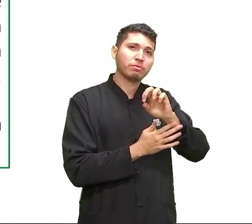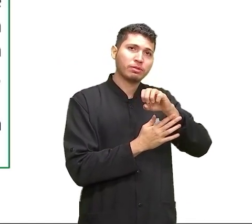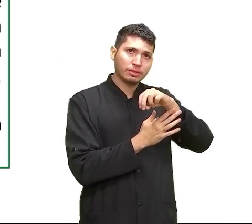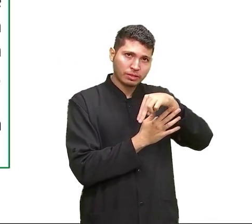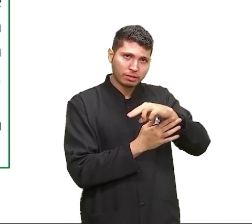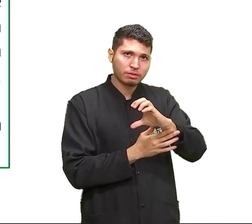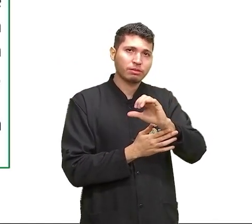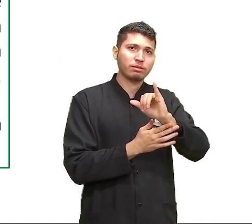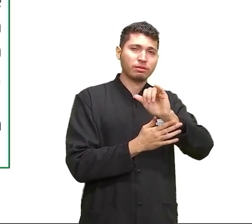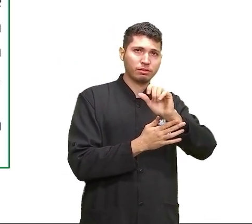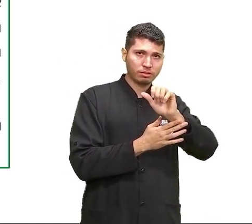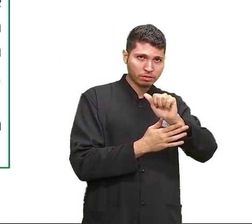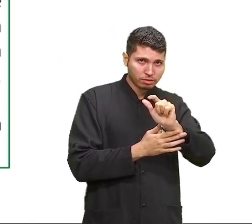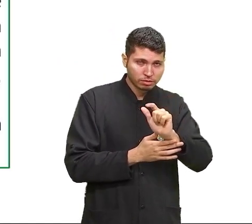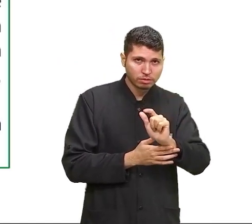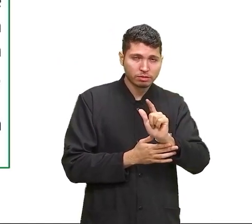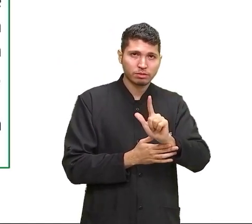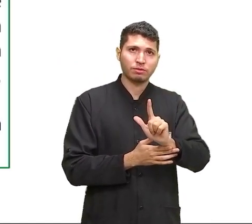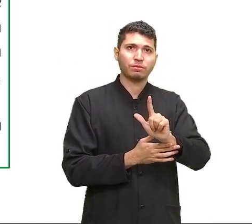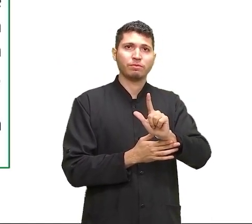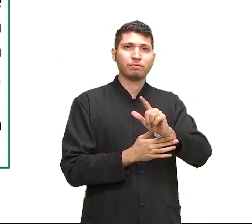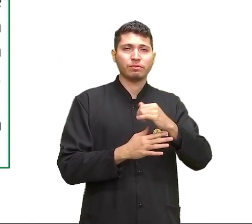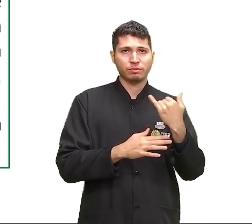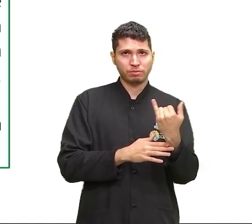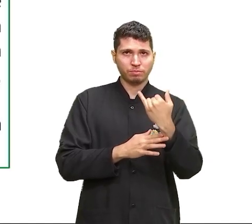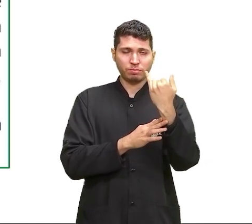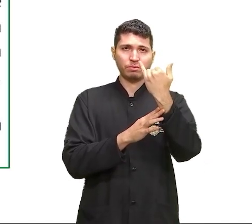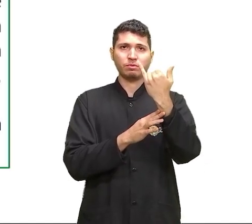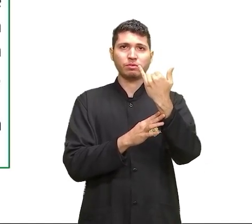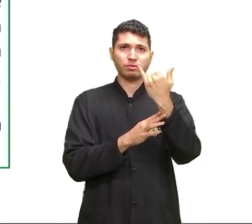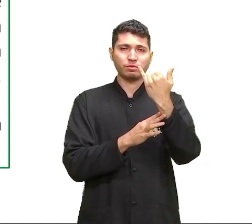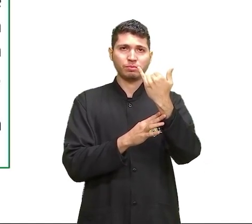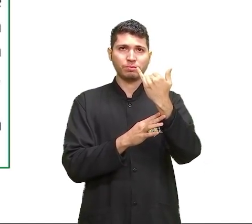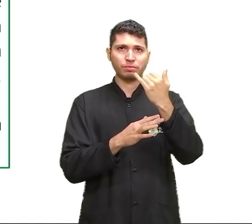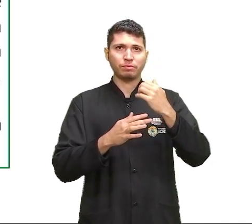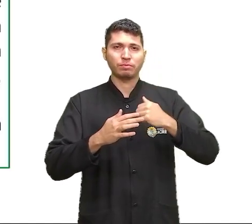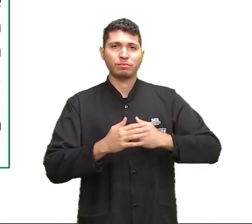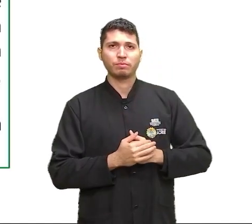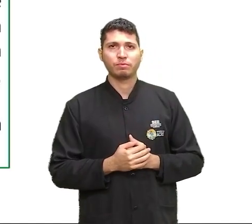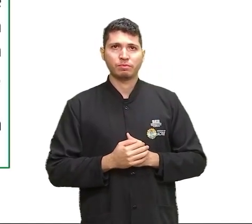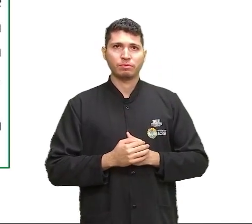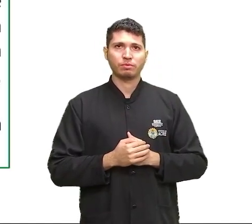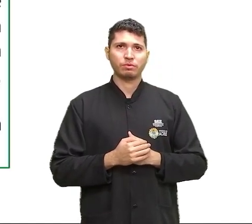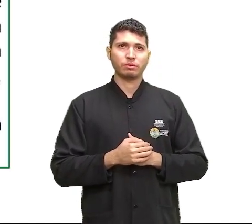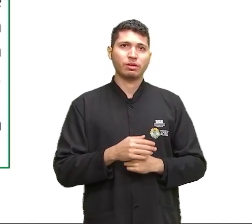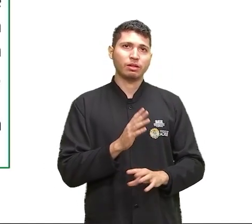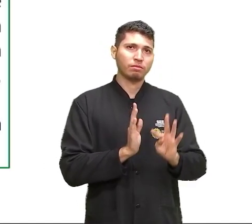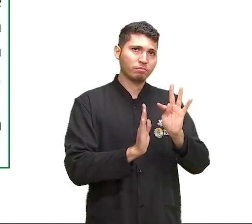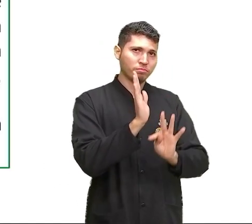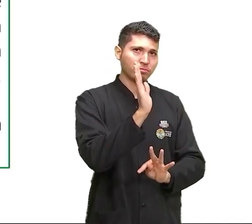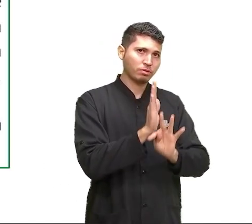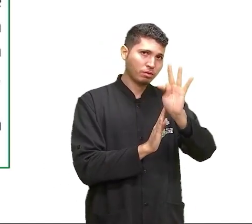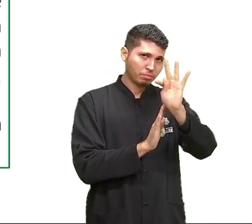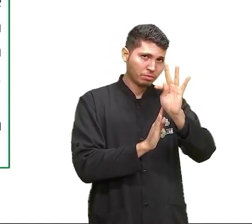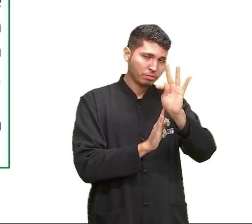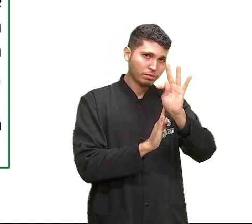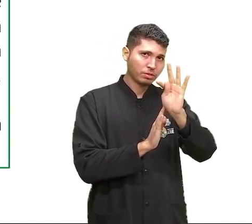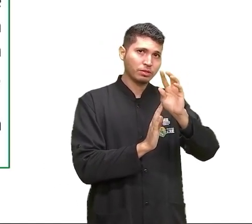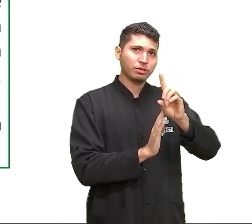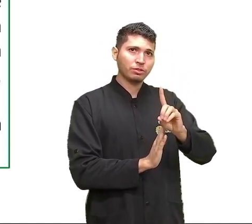para questões elétricas, para a eletrodinâmica, como para questões da termodinâmica também, termodinâmica e